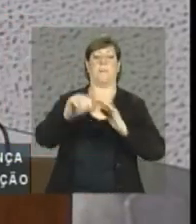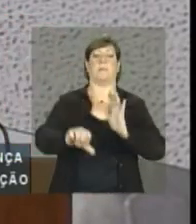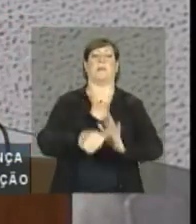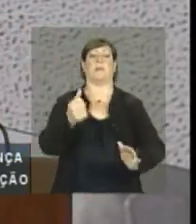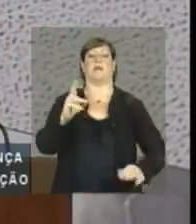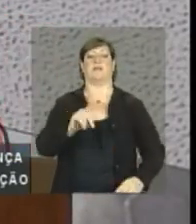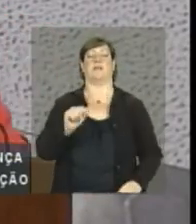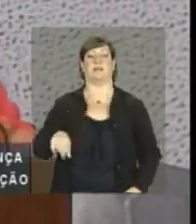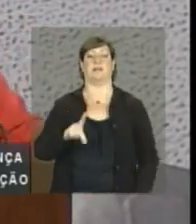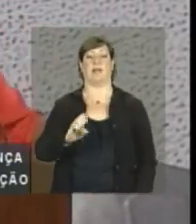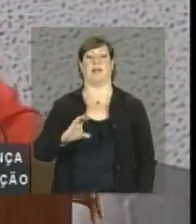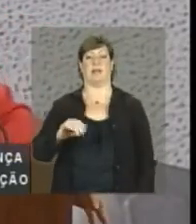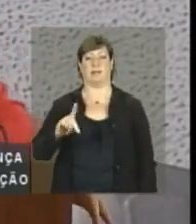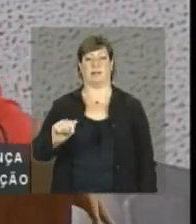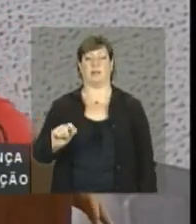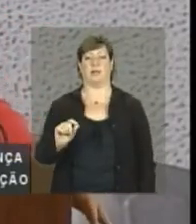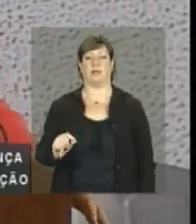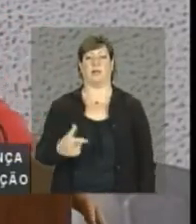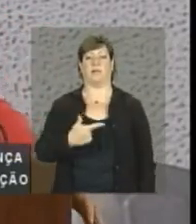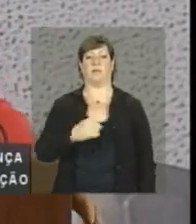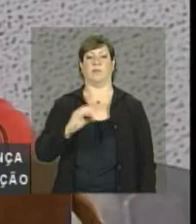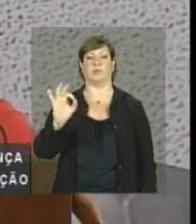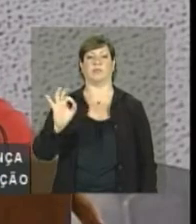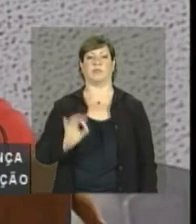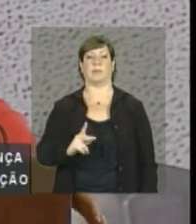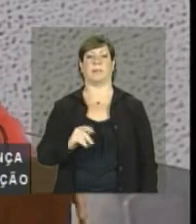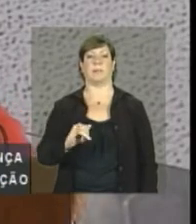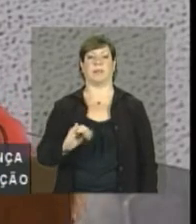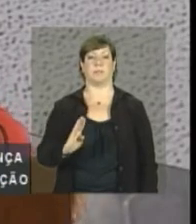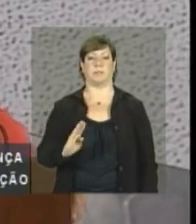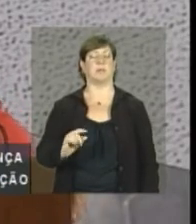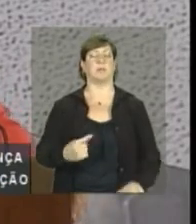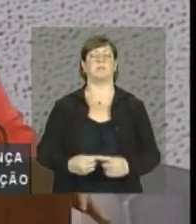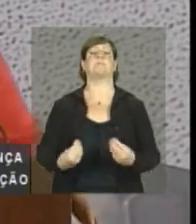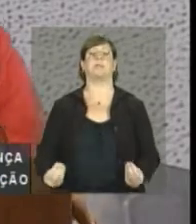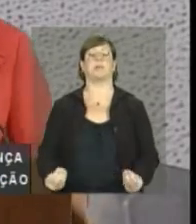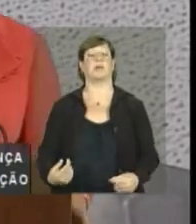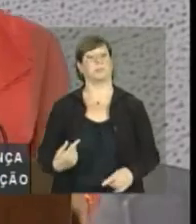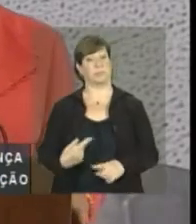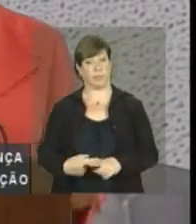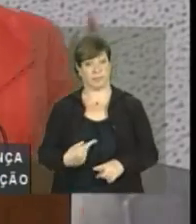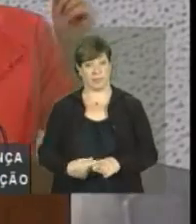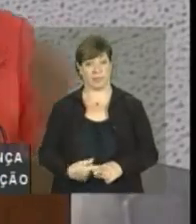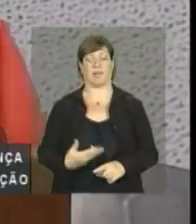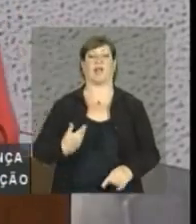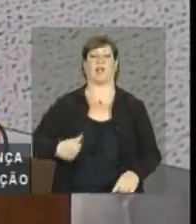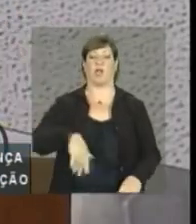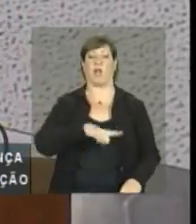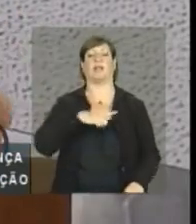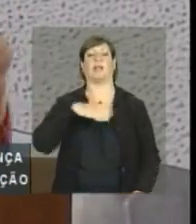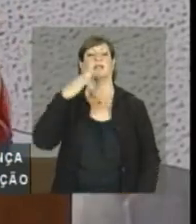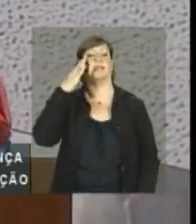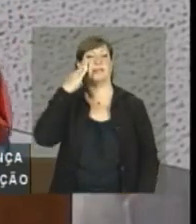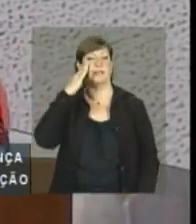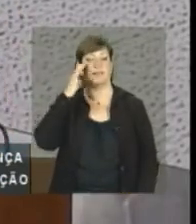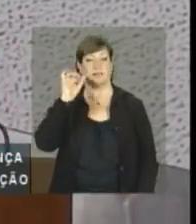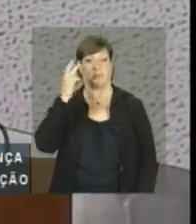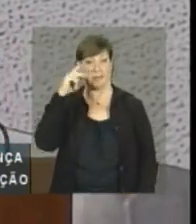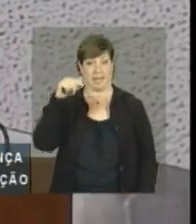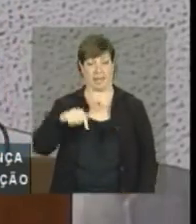vez na década os 20% do PIB? Porque nós temos consciência de que, para